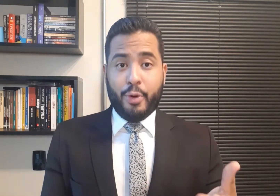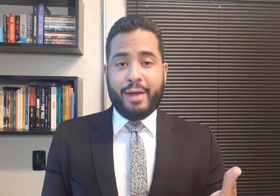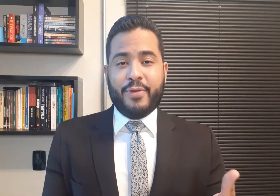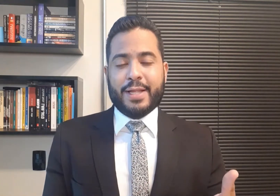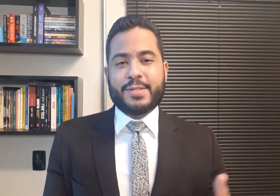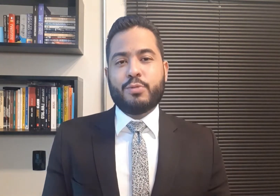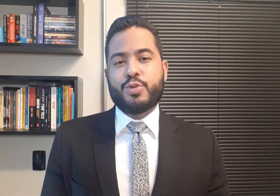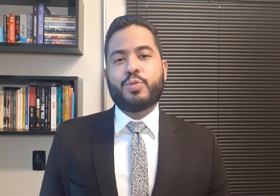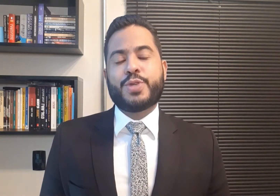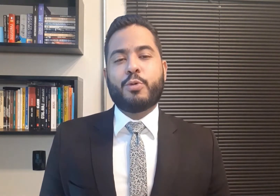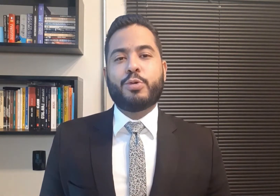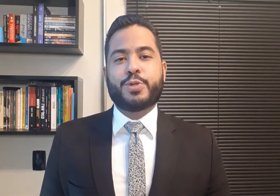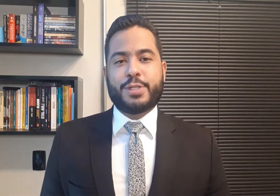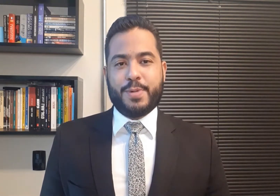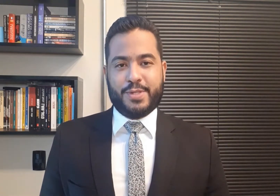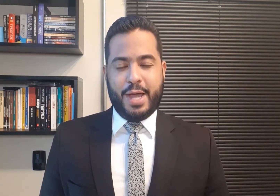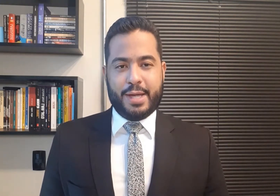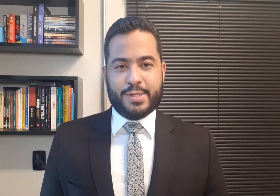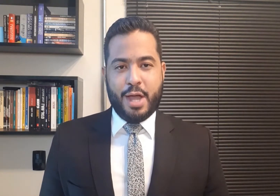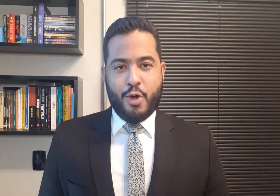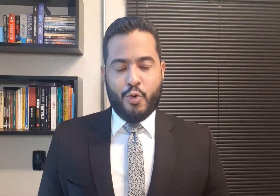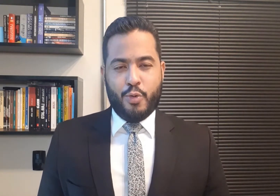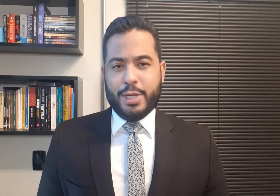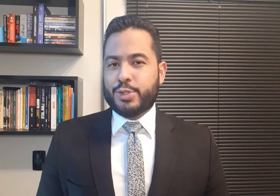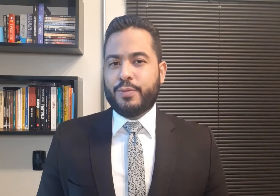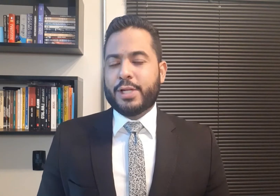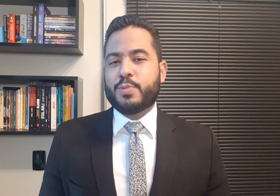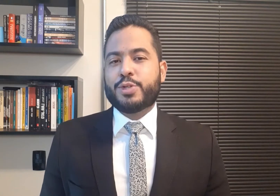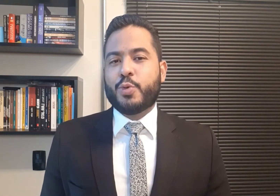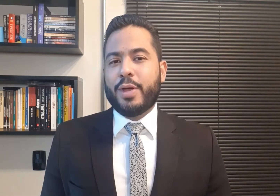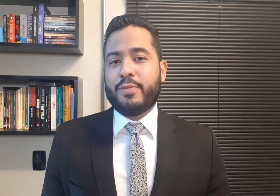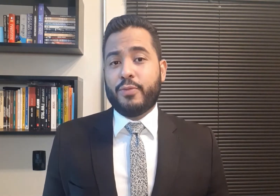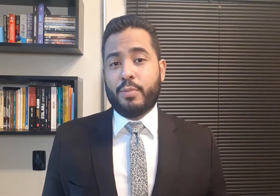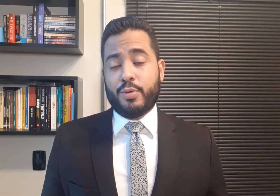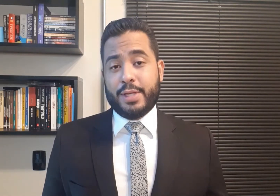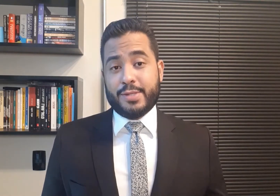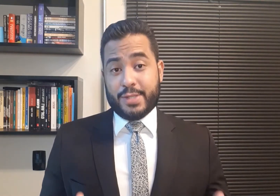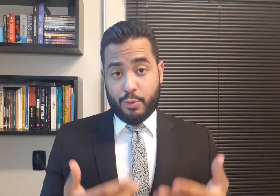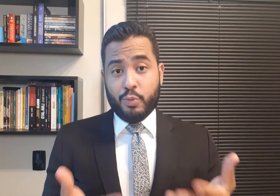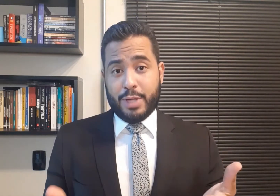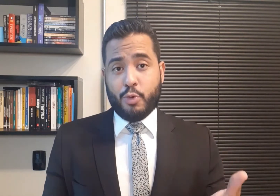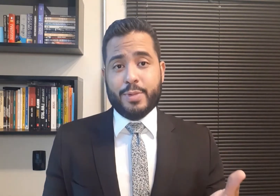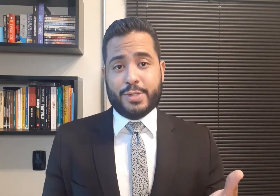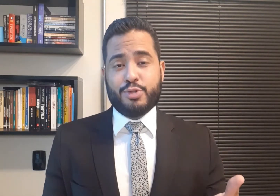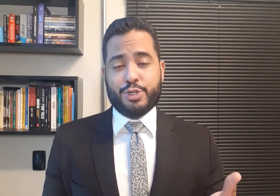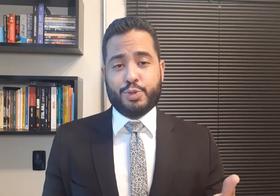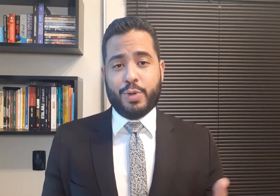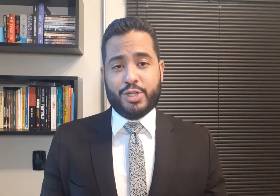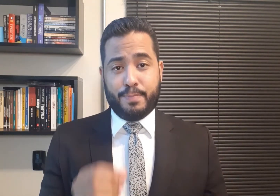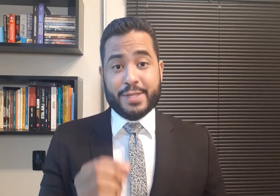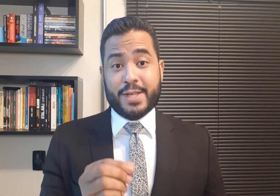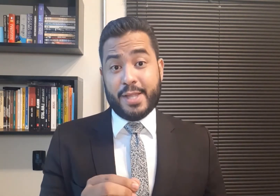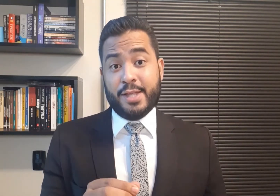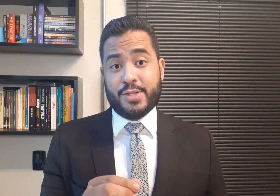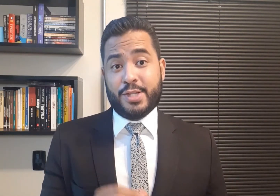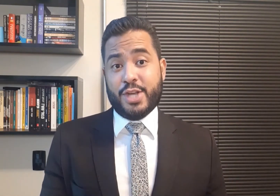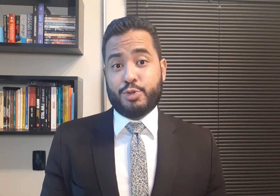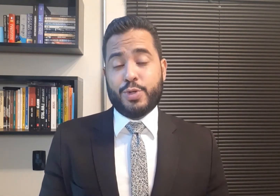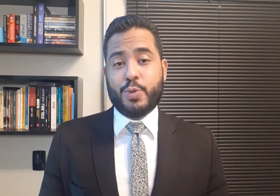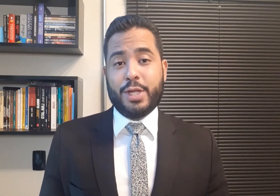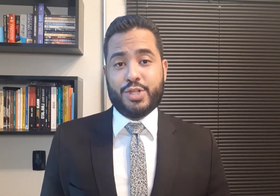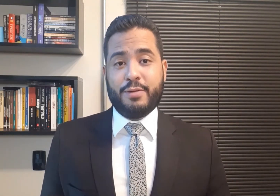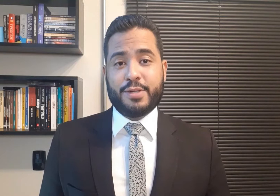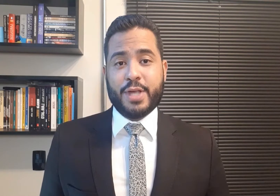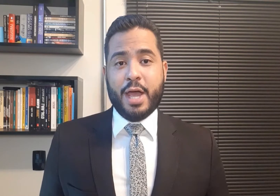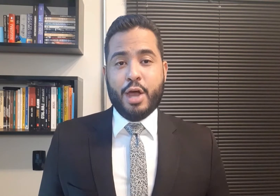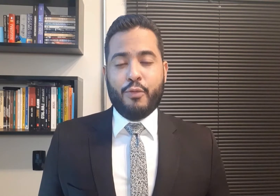Ao propor a afetação de um dos recursos especiais, o ministro Vilas Boas Cueva informou que, segundo a Comissão Gestora de Precedentes e de